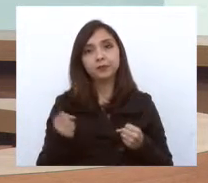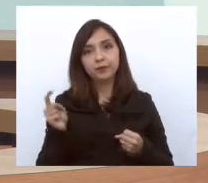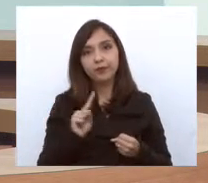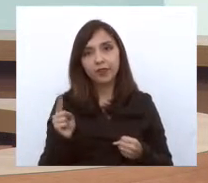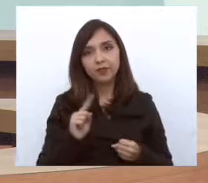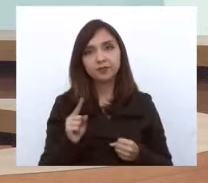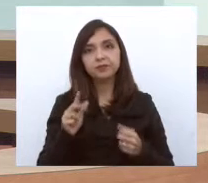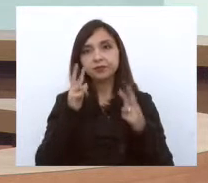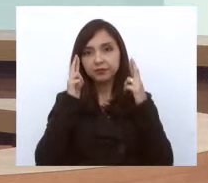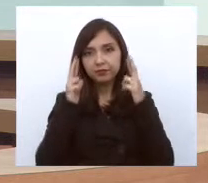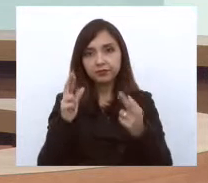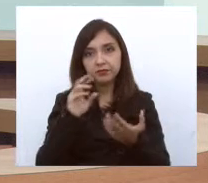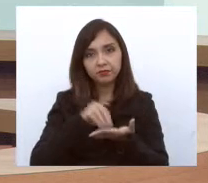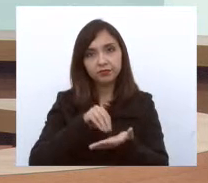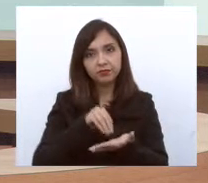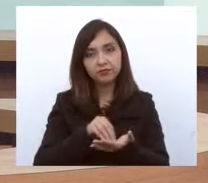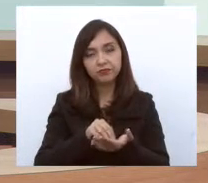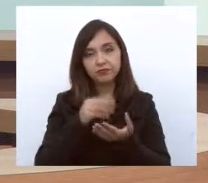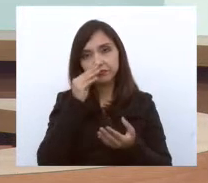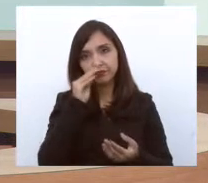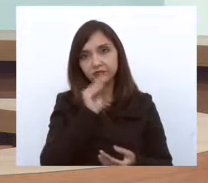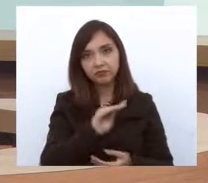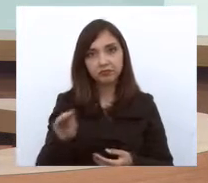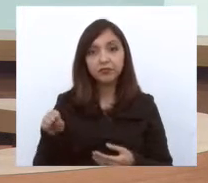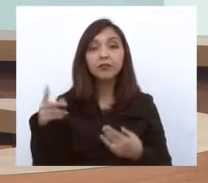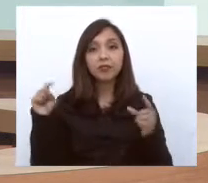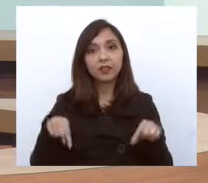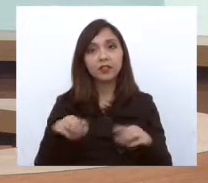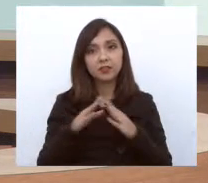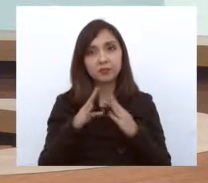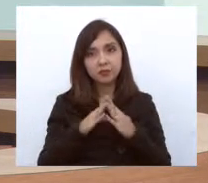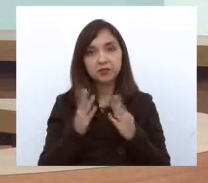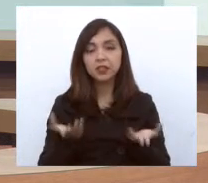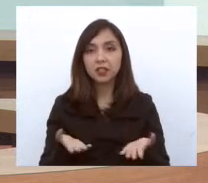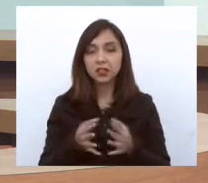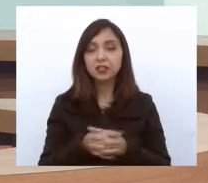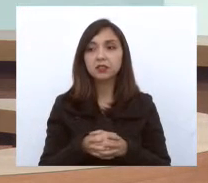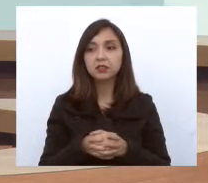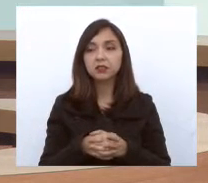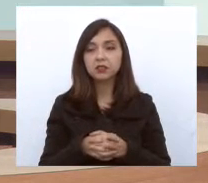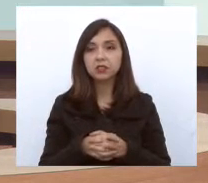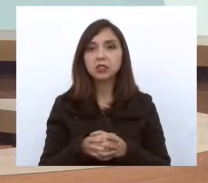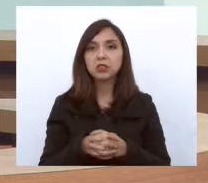o desrespeito que o executivo municipal tem com essa casa e não mandar